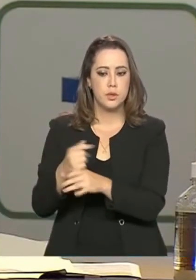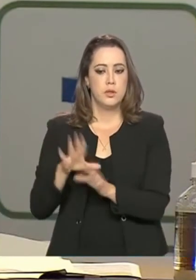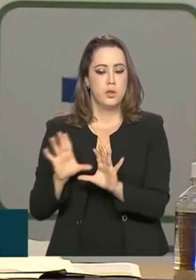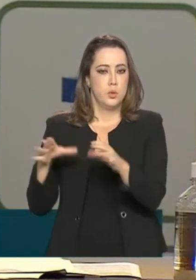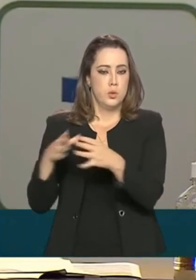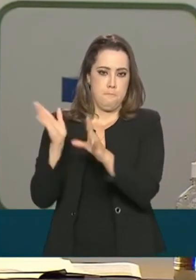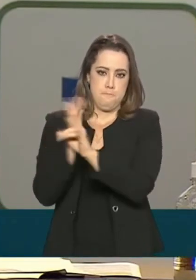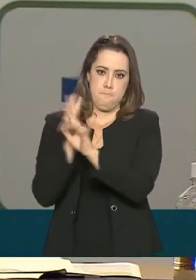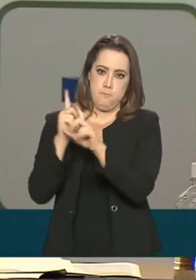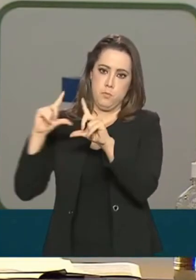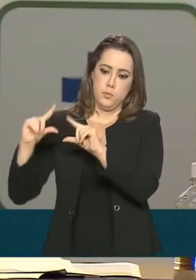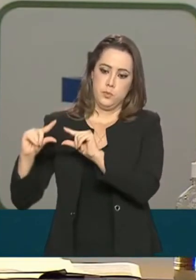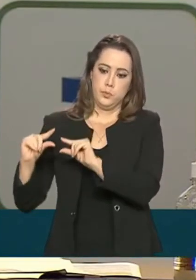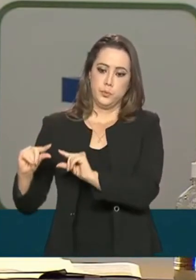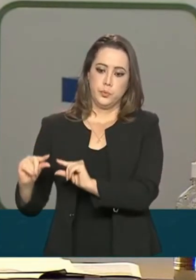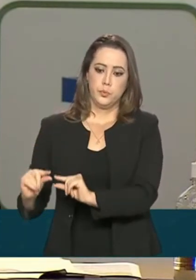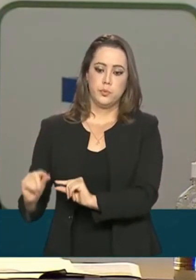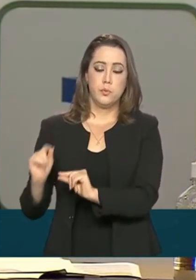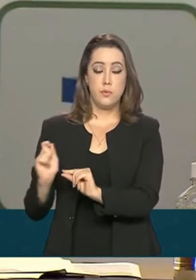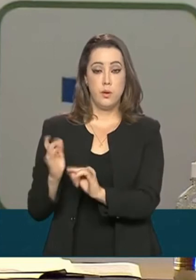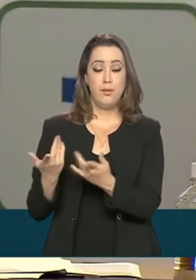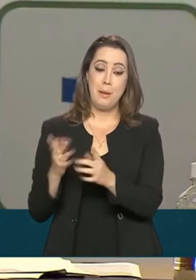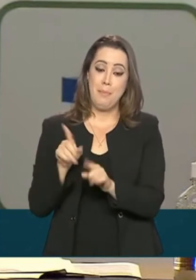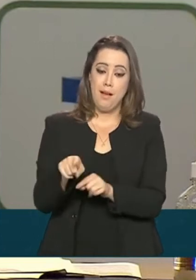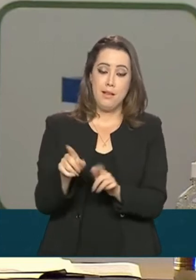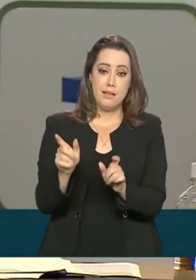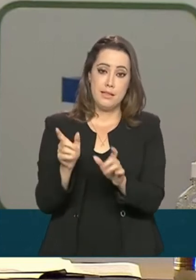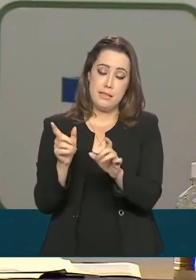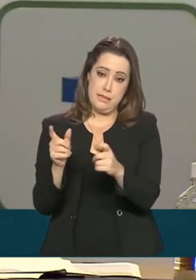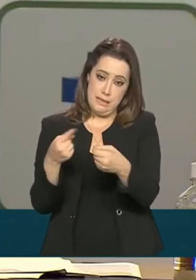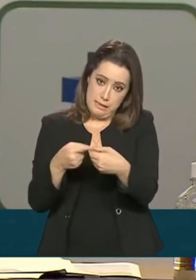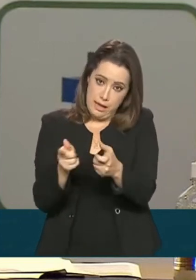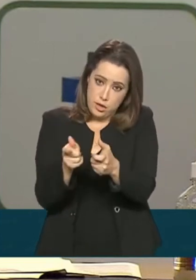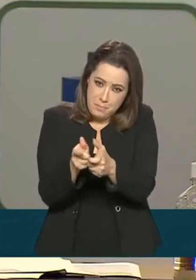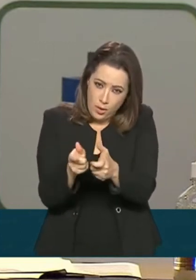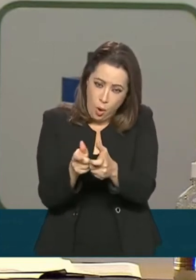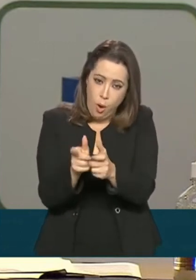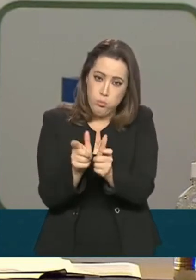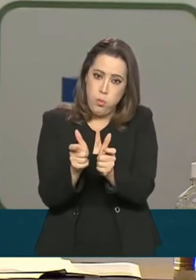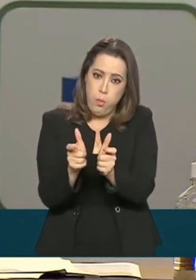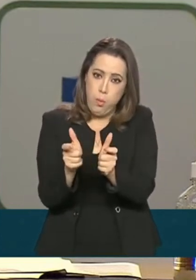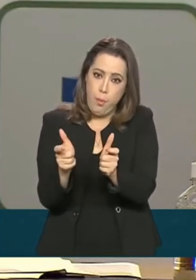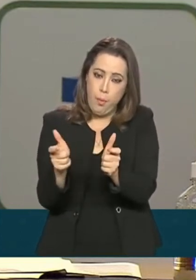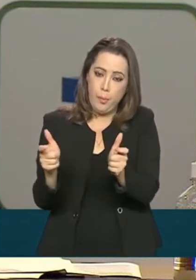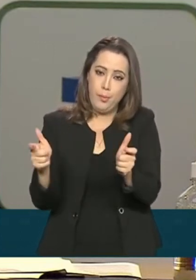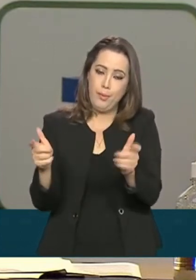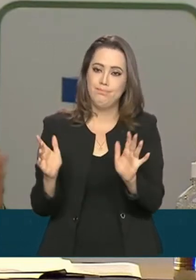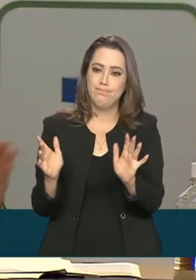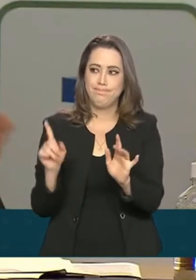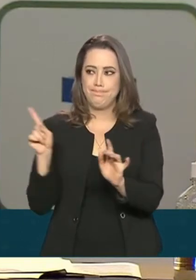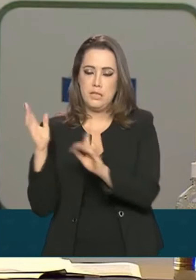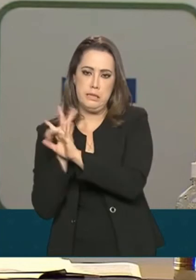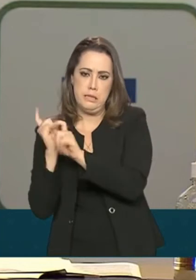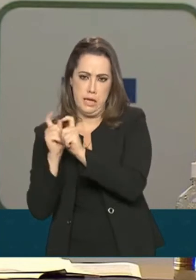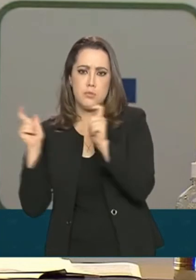vêm diminuindo paulatinamente, ao contrário que no interior ela vem crescendo paulatinamente